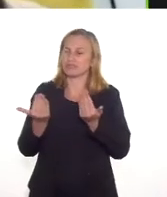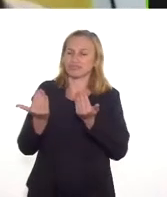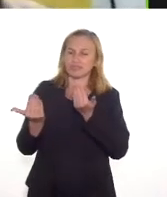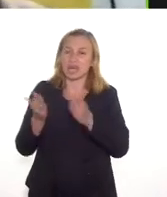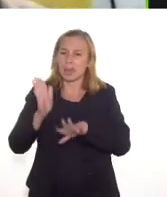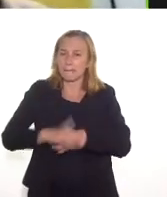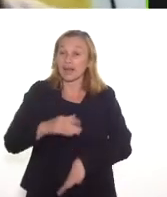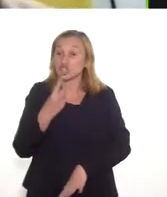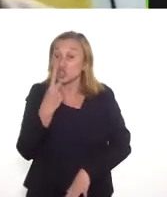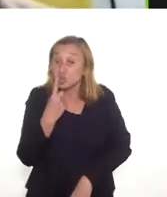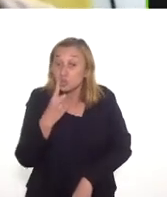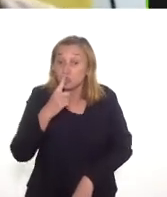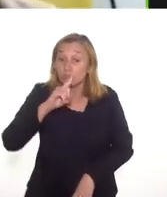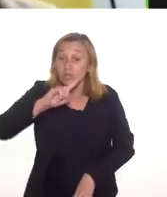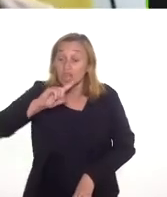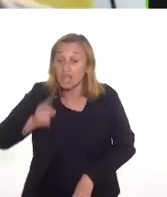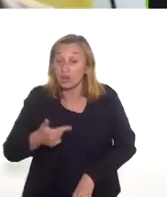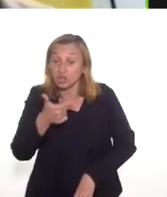de